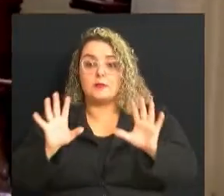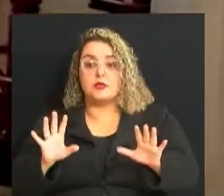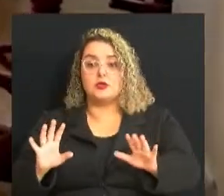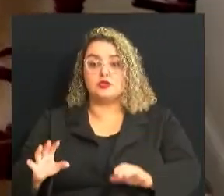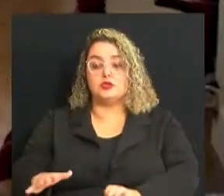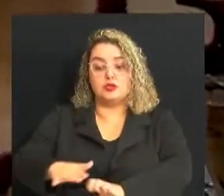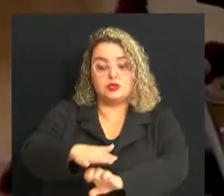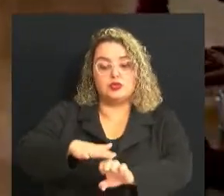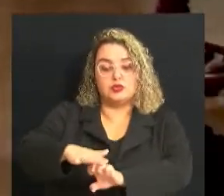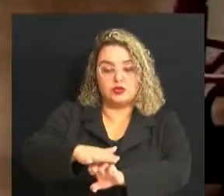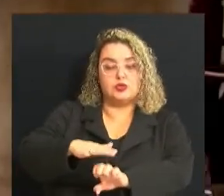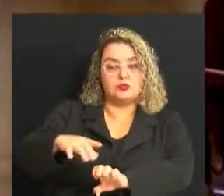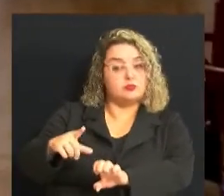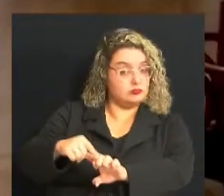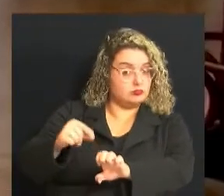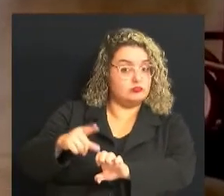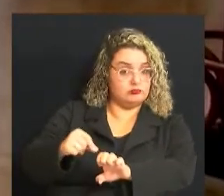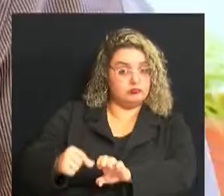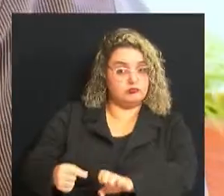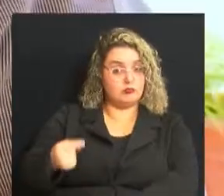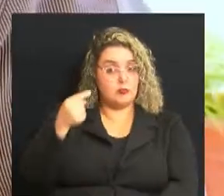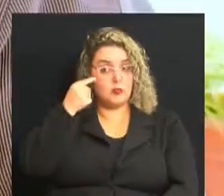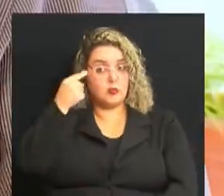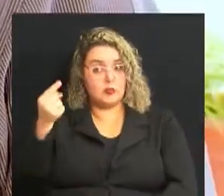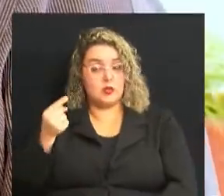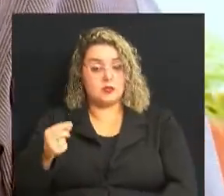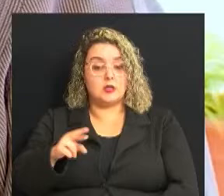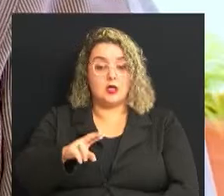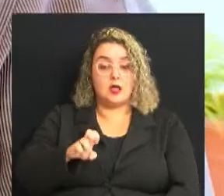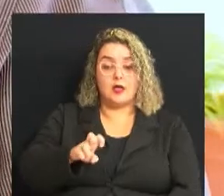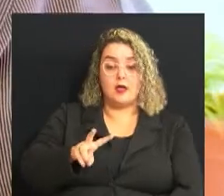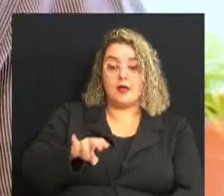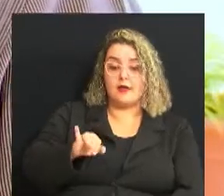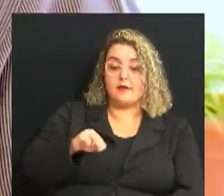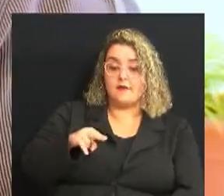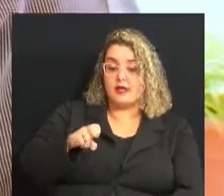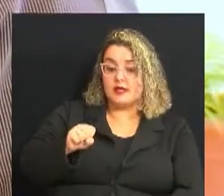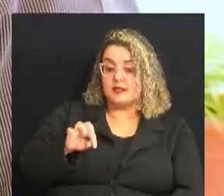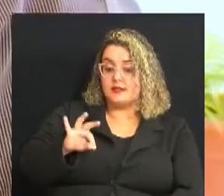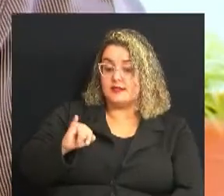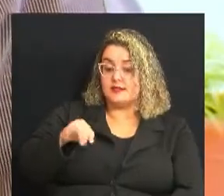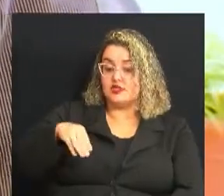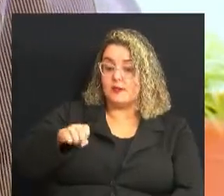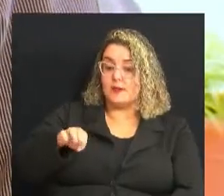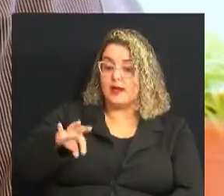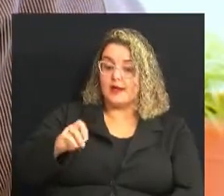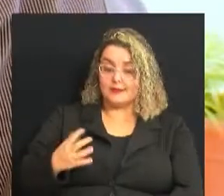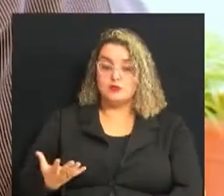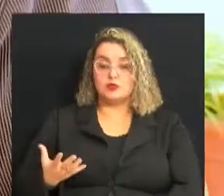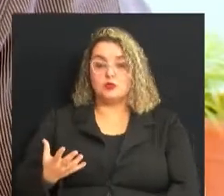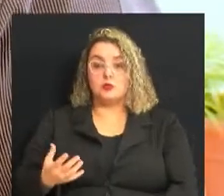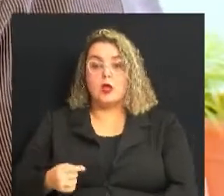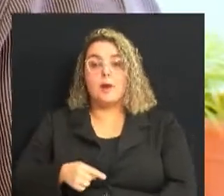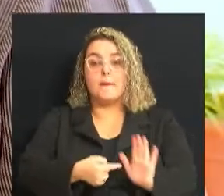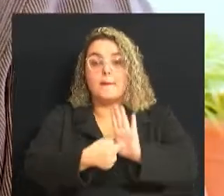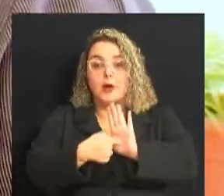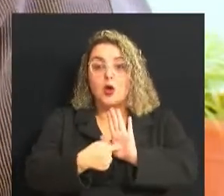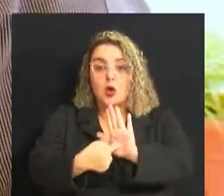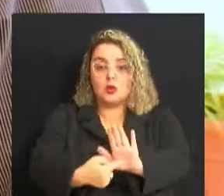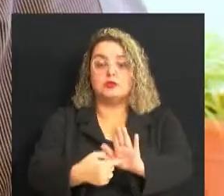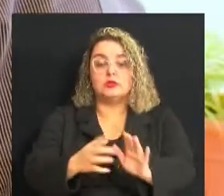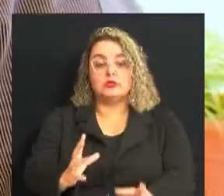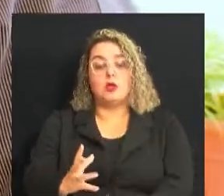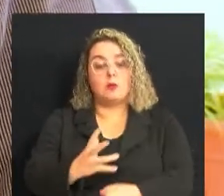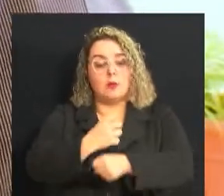setor pensem em reinvestimentos. Então essa recuperação, ela nos aponta uma segurança para recuperar